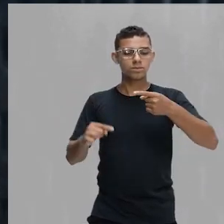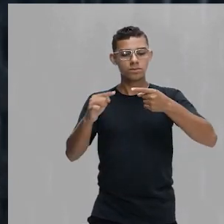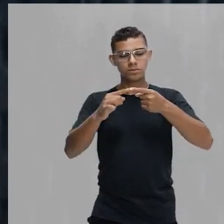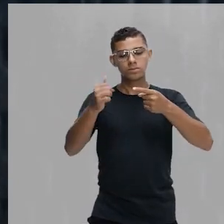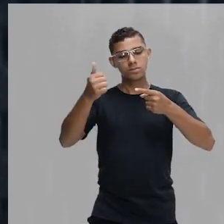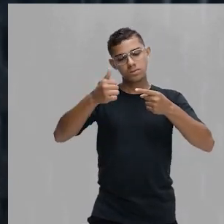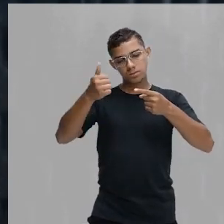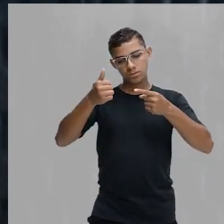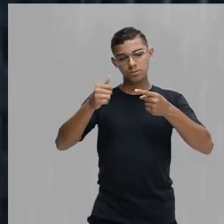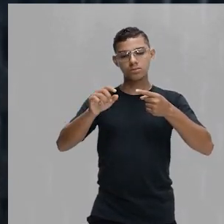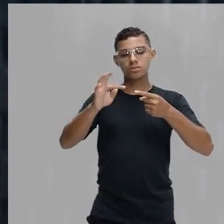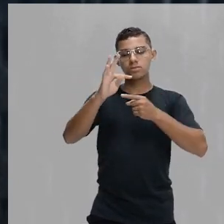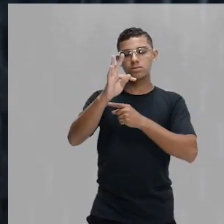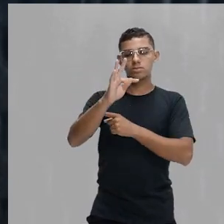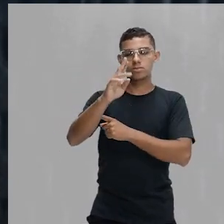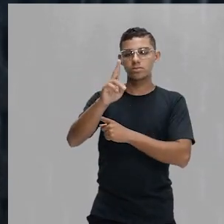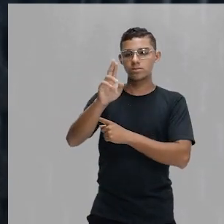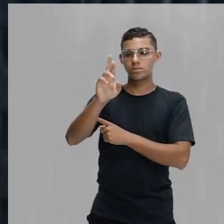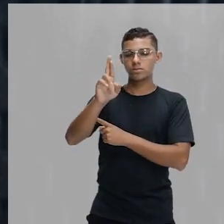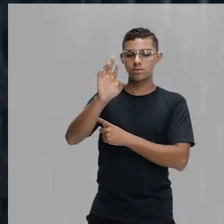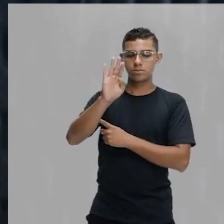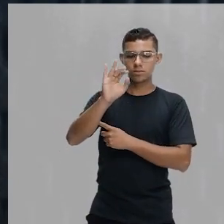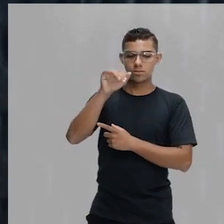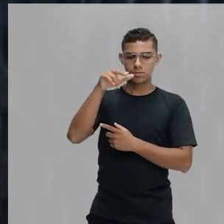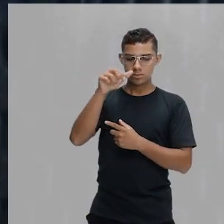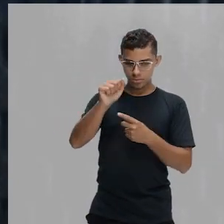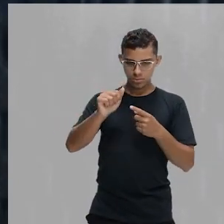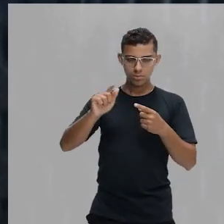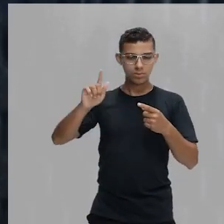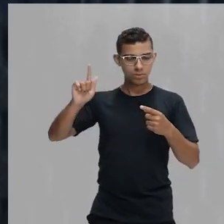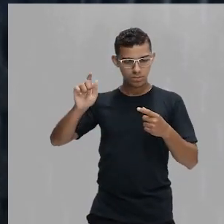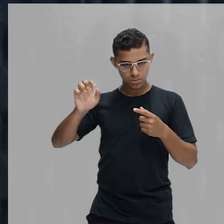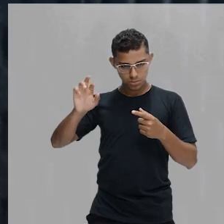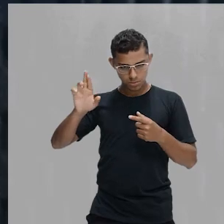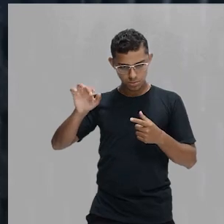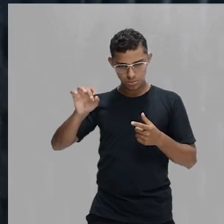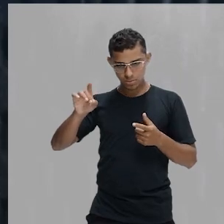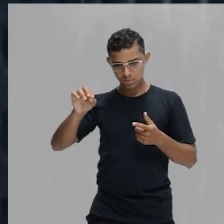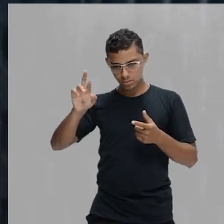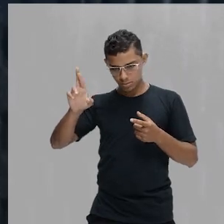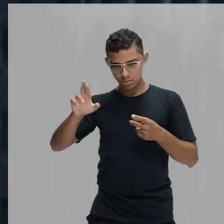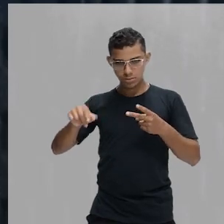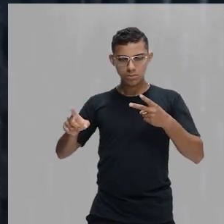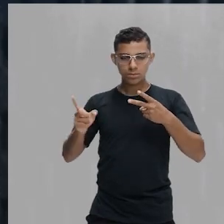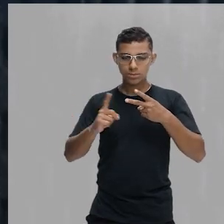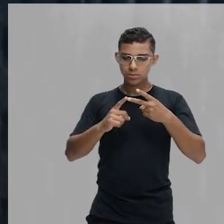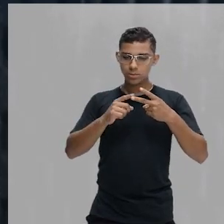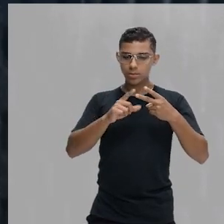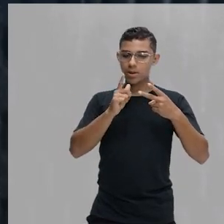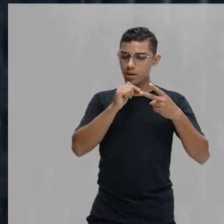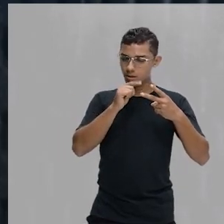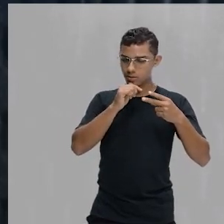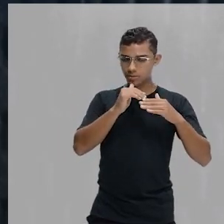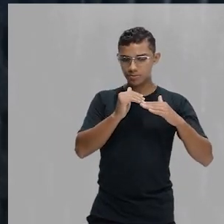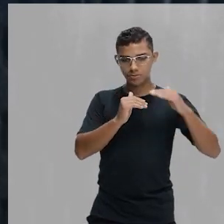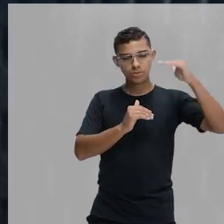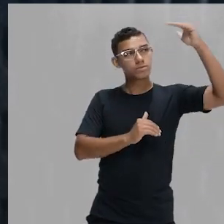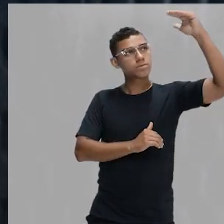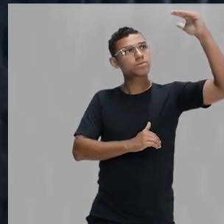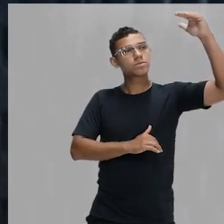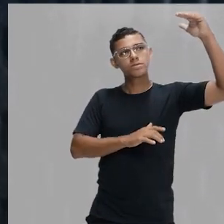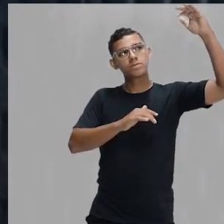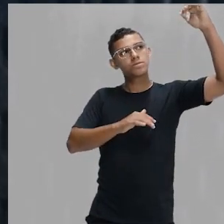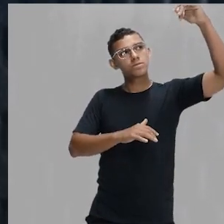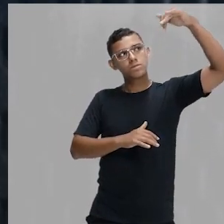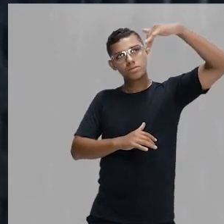D tem o seguinte, 1, a turbina e o gerador, ok? E 2, a água no nível H e a